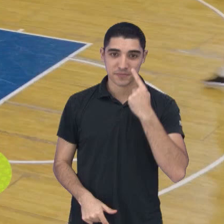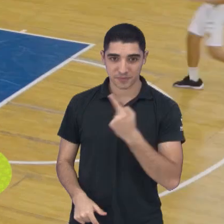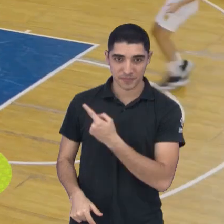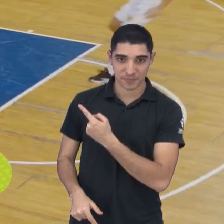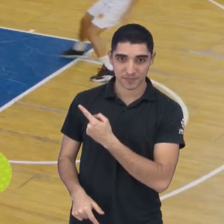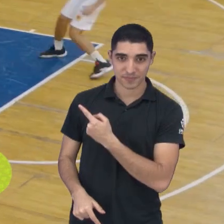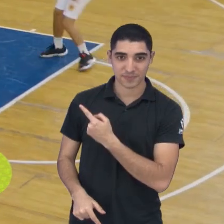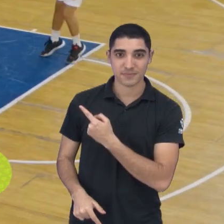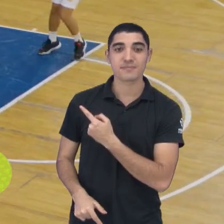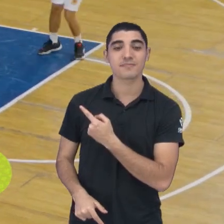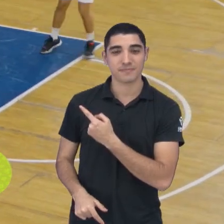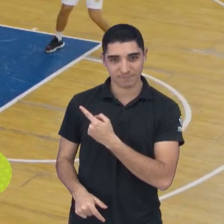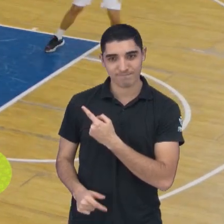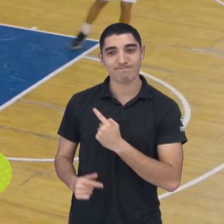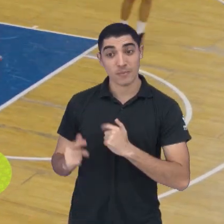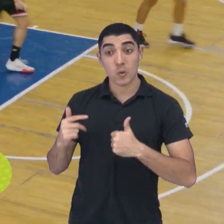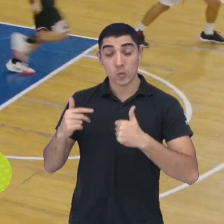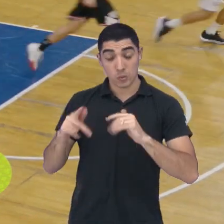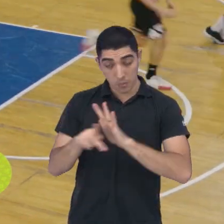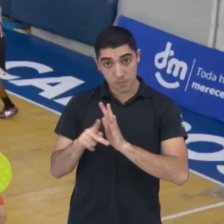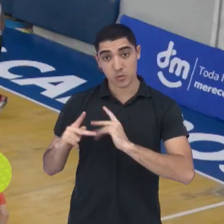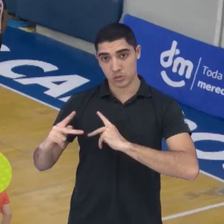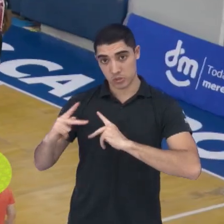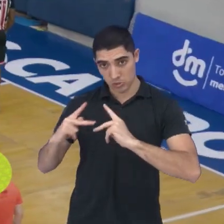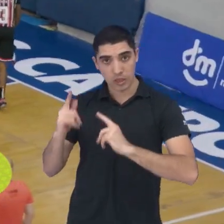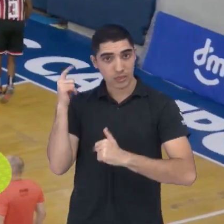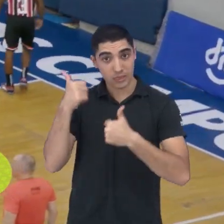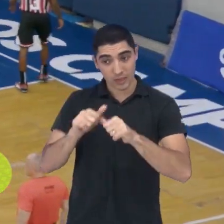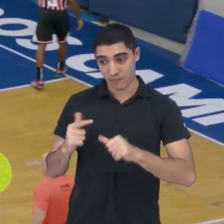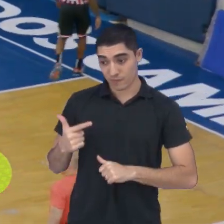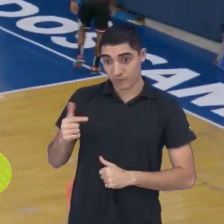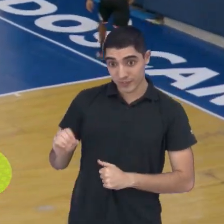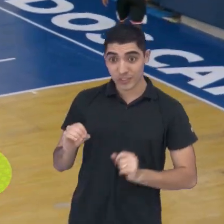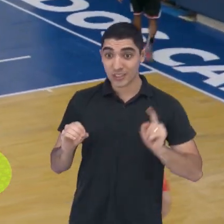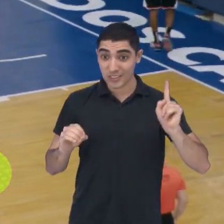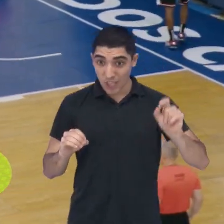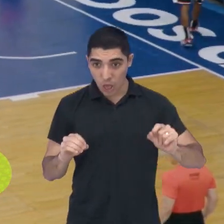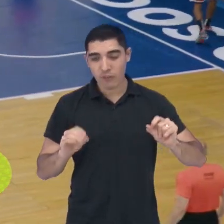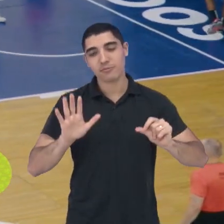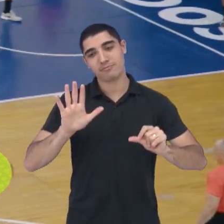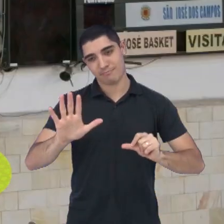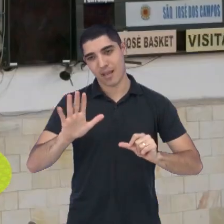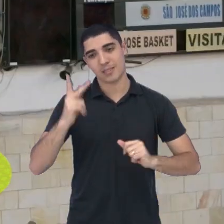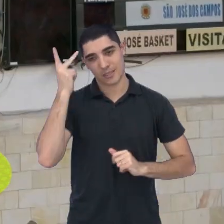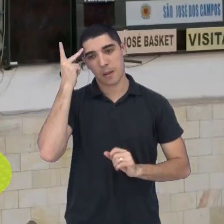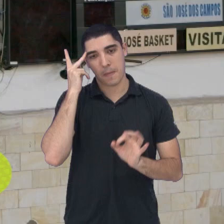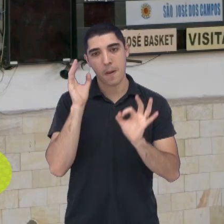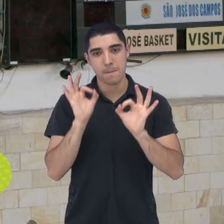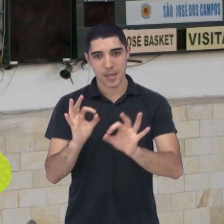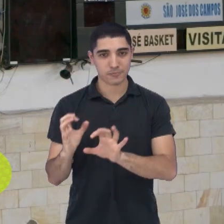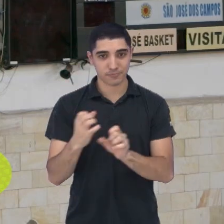casa vencendo o período por 20-19, o placar mostrava a vitória são paulina,